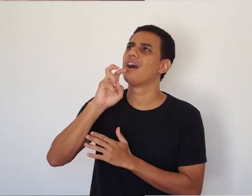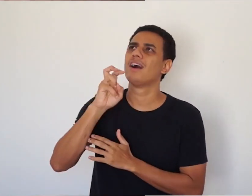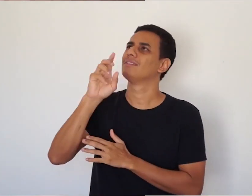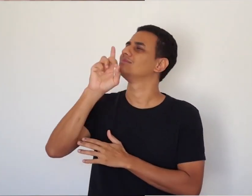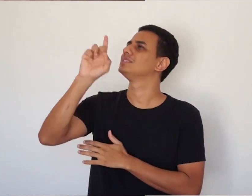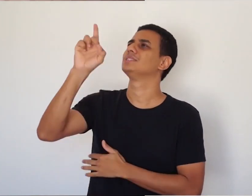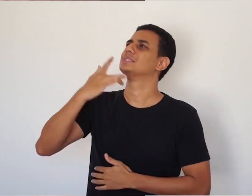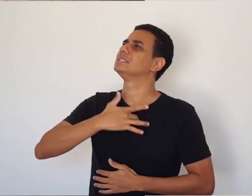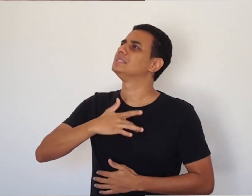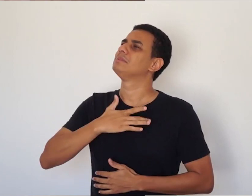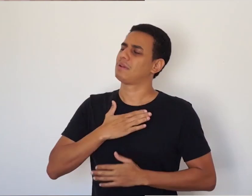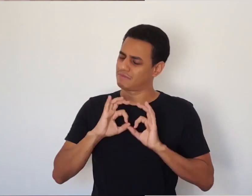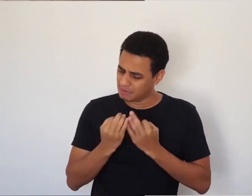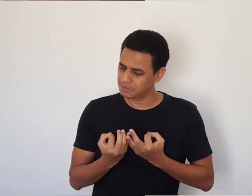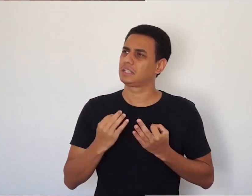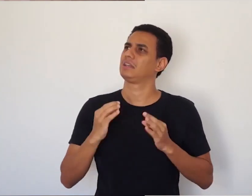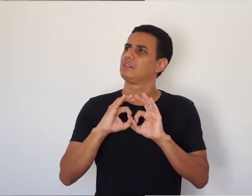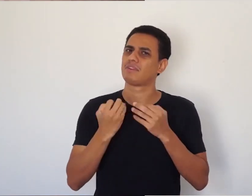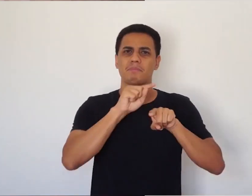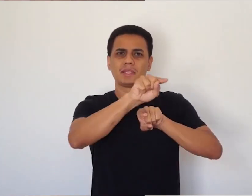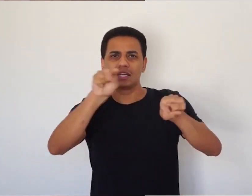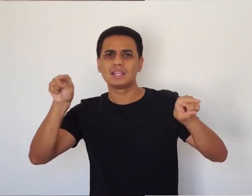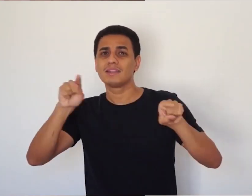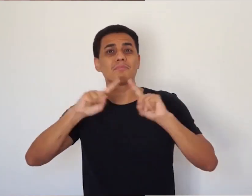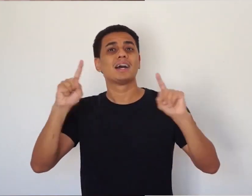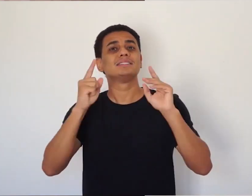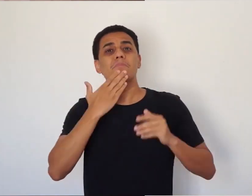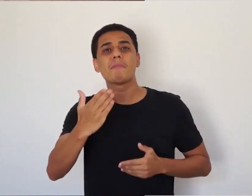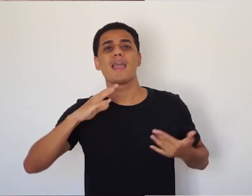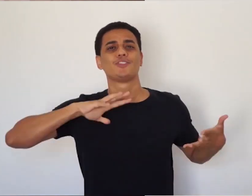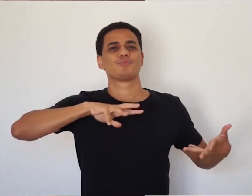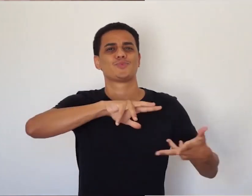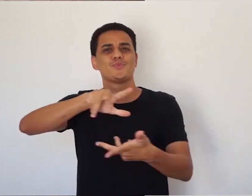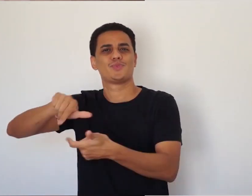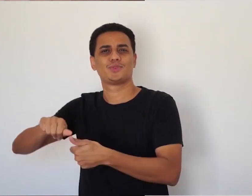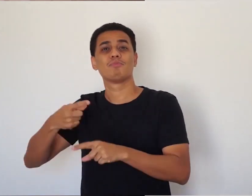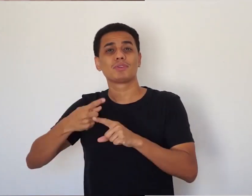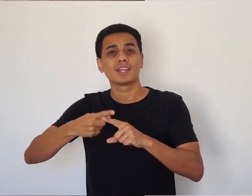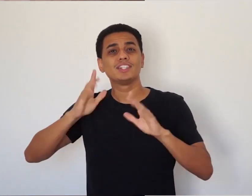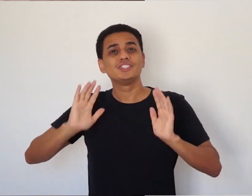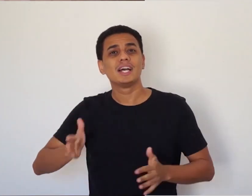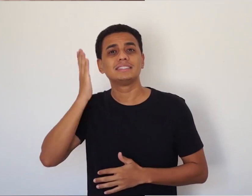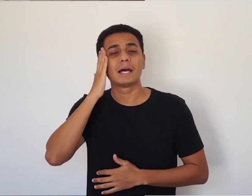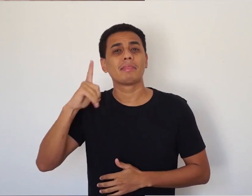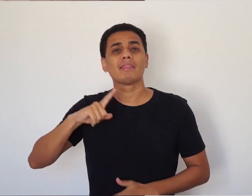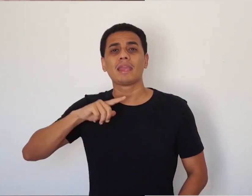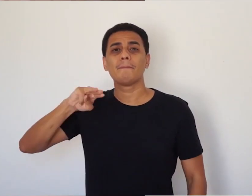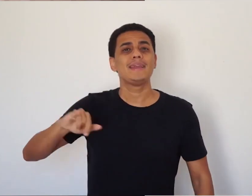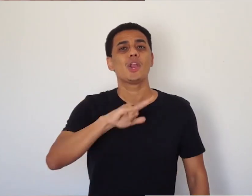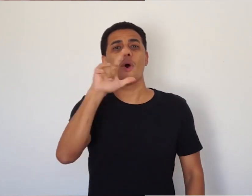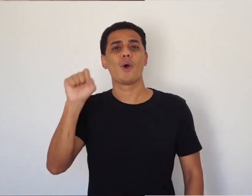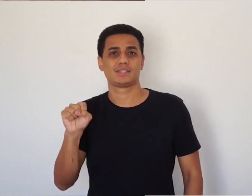Deus por misericórdia, você também, pela sua família, pela minha, mas pelo mundo inteiro, né? Porque hoje nós já sabemos que